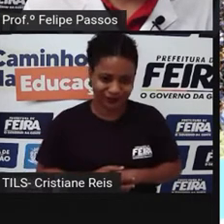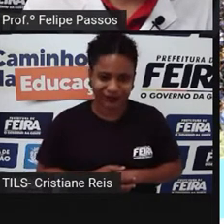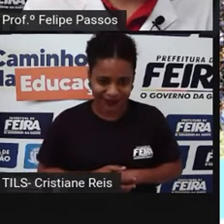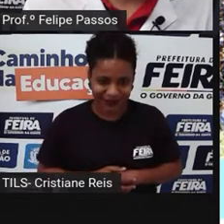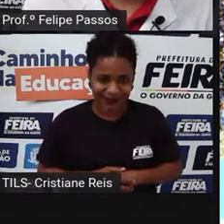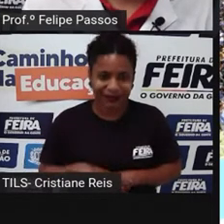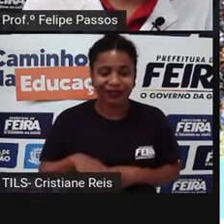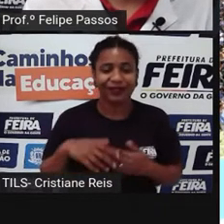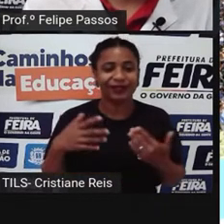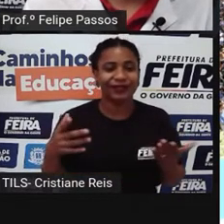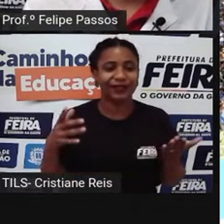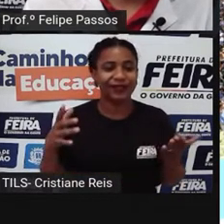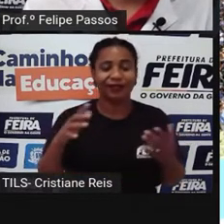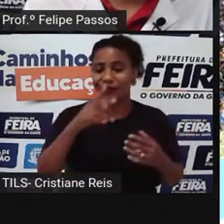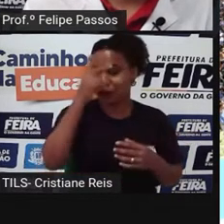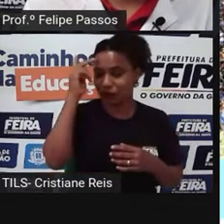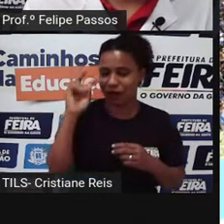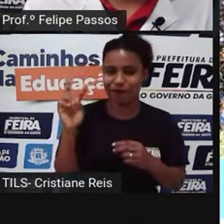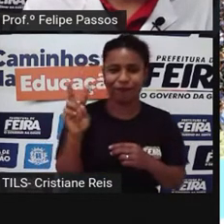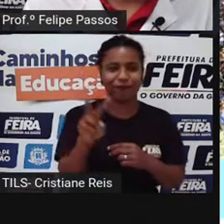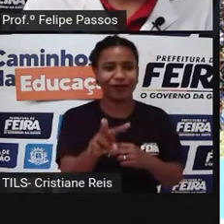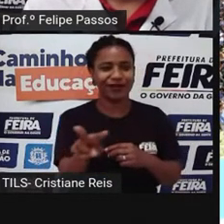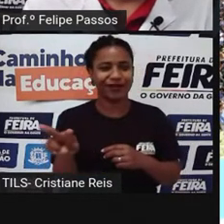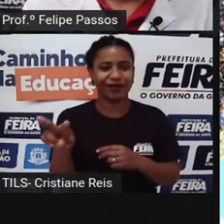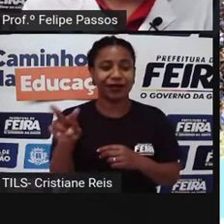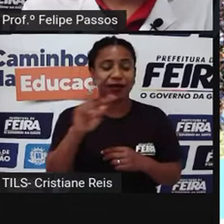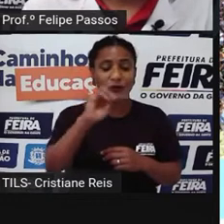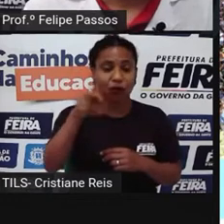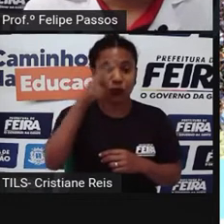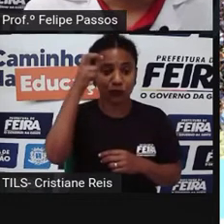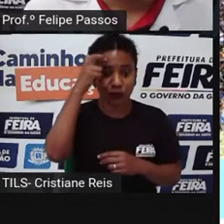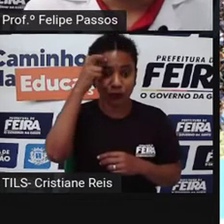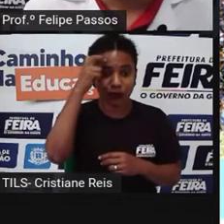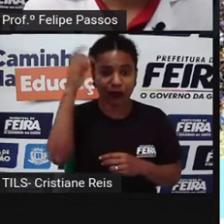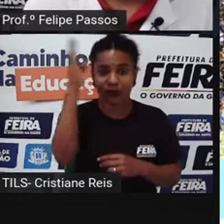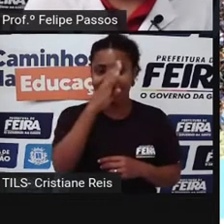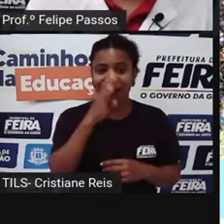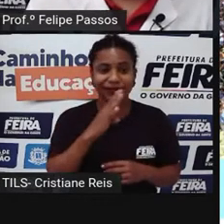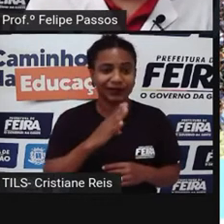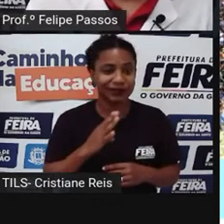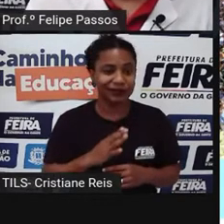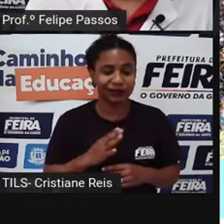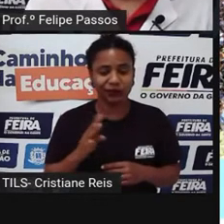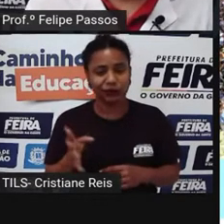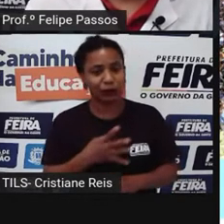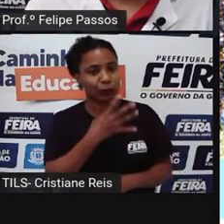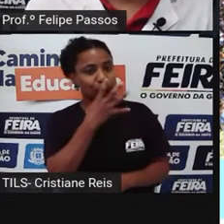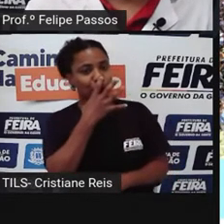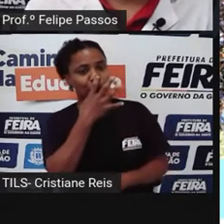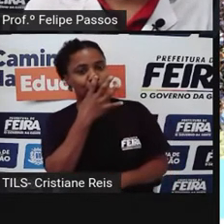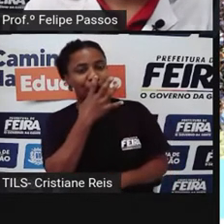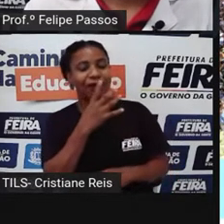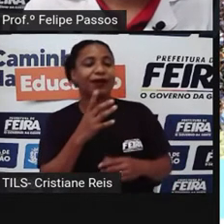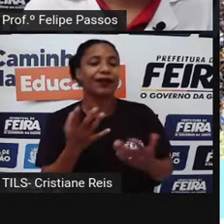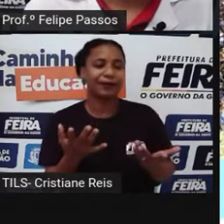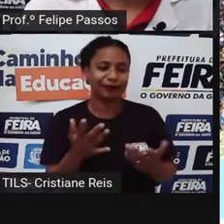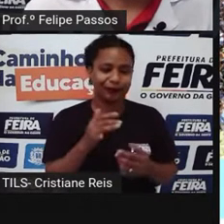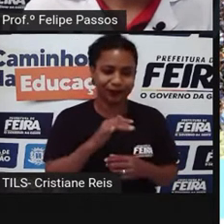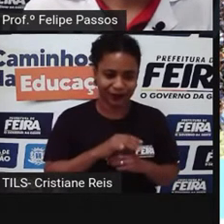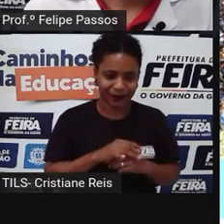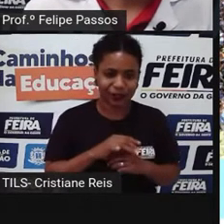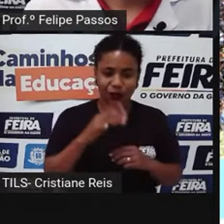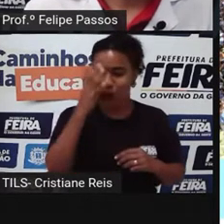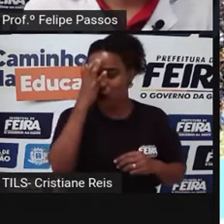abrangentes e que chamam muita atenção. Um exemplo é o carnaval. A gente tem o maior carnaval de rua do mundo. É, a gente tem